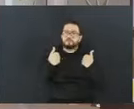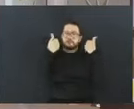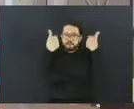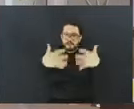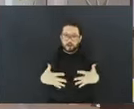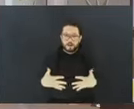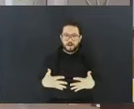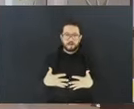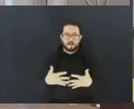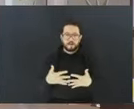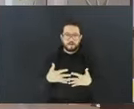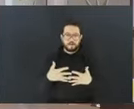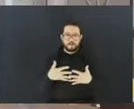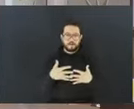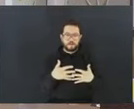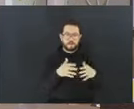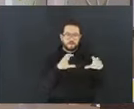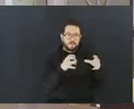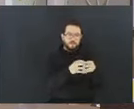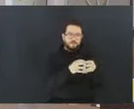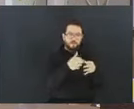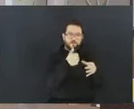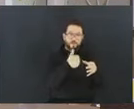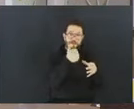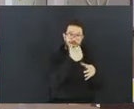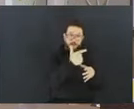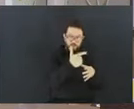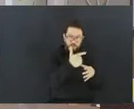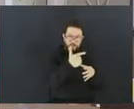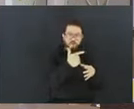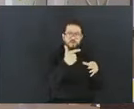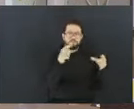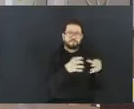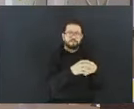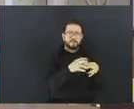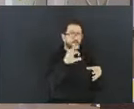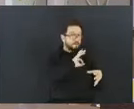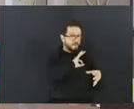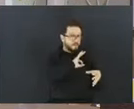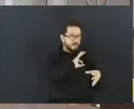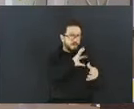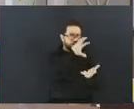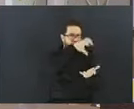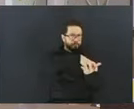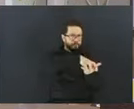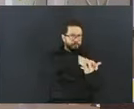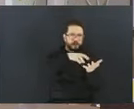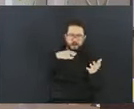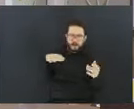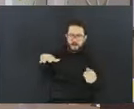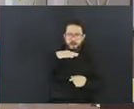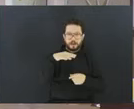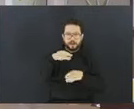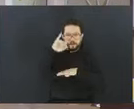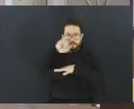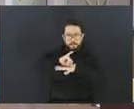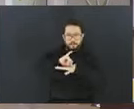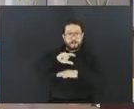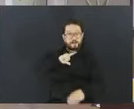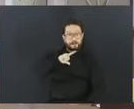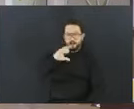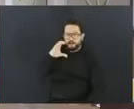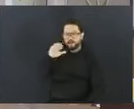o 12º Batalhão, através da 1ª Companhia, que atende ali a área central, que está hoje sob o comando da Capitã Carolina,